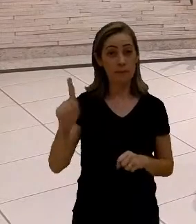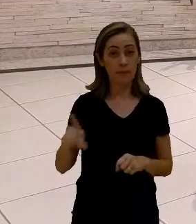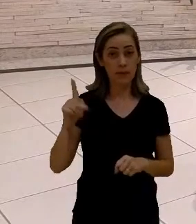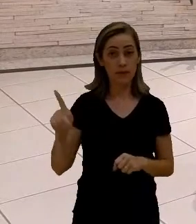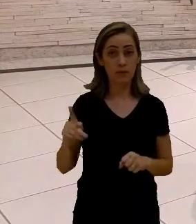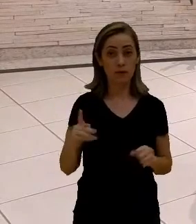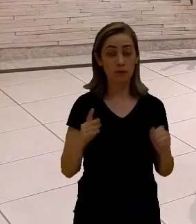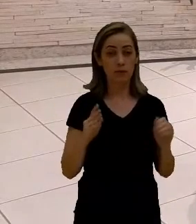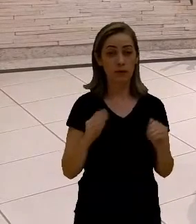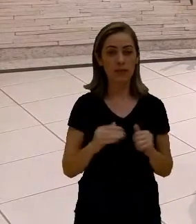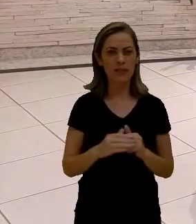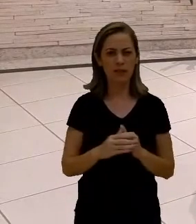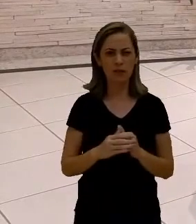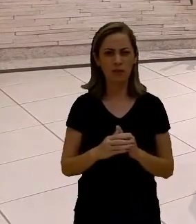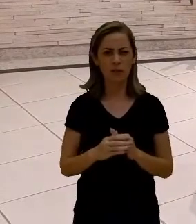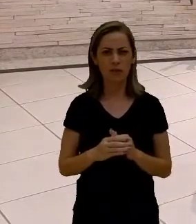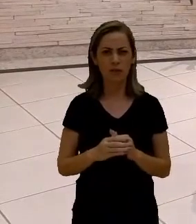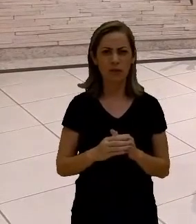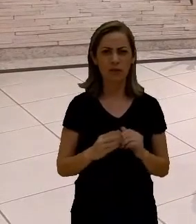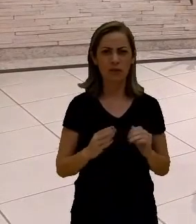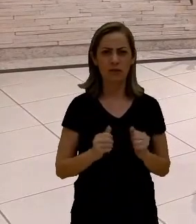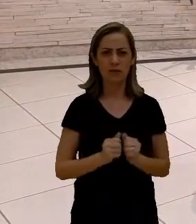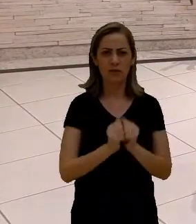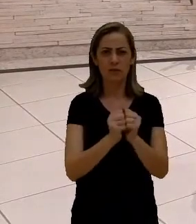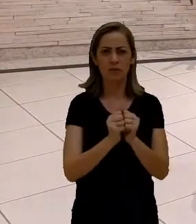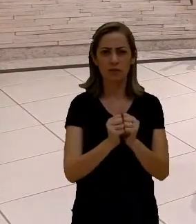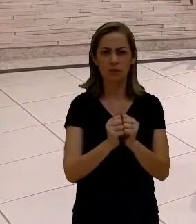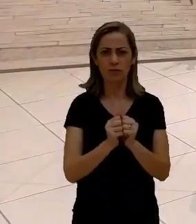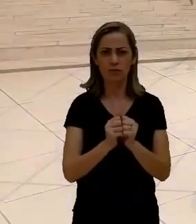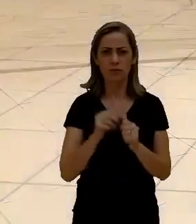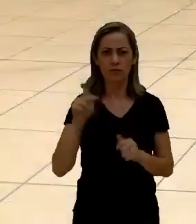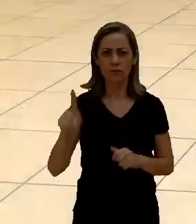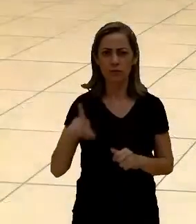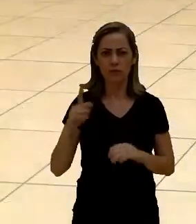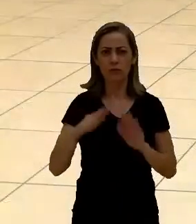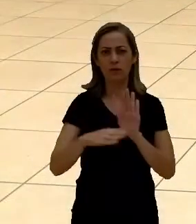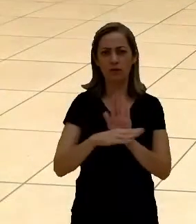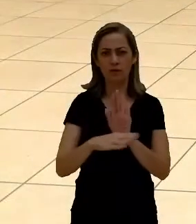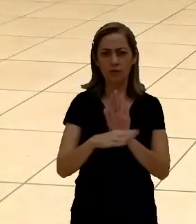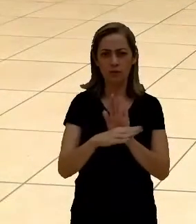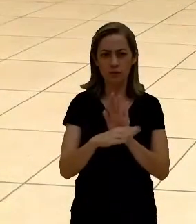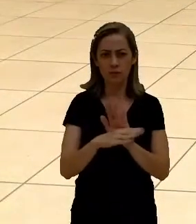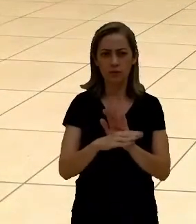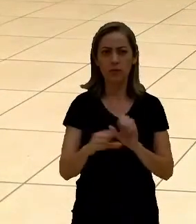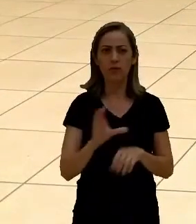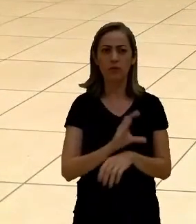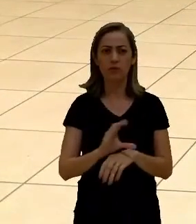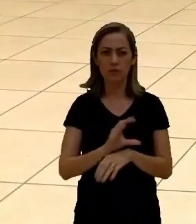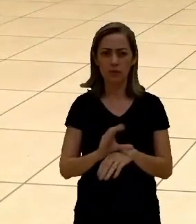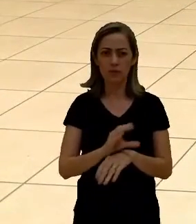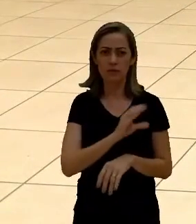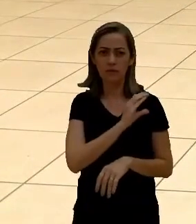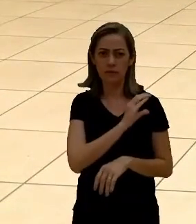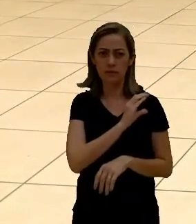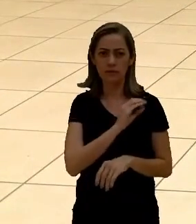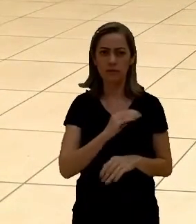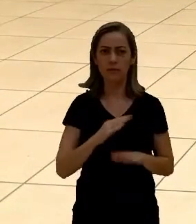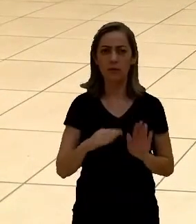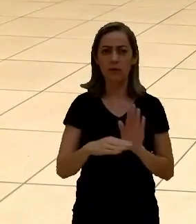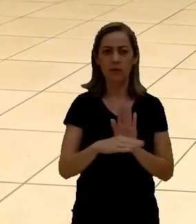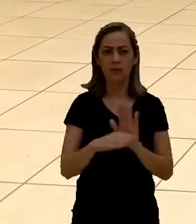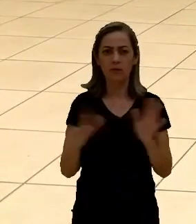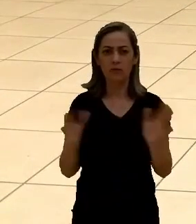a trabalho com as pastorais ajudo na coordenação delas eh articulando todas essas